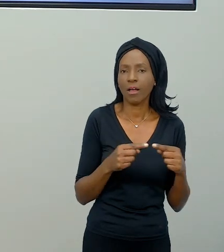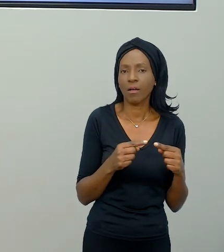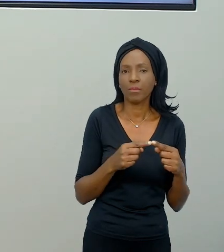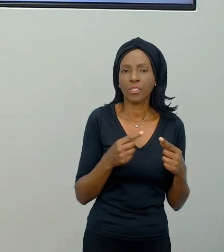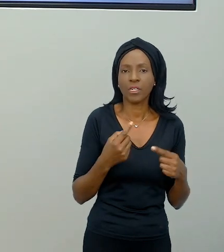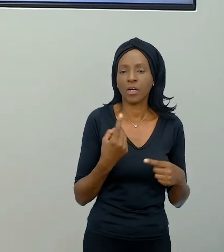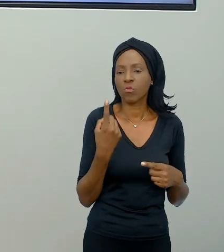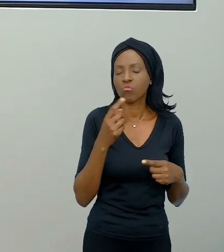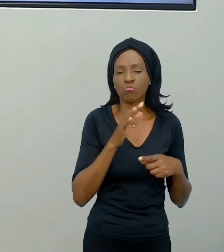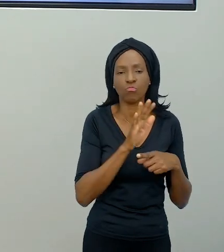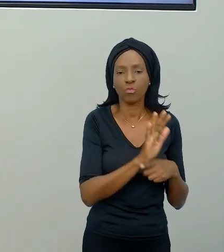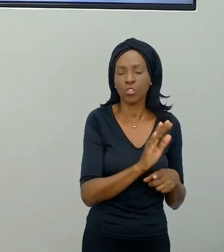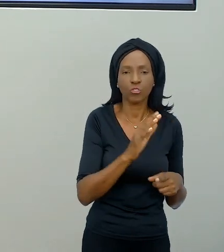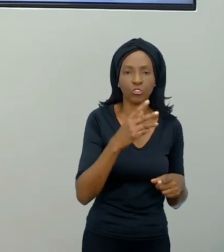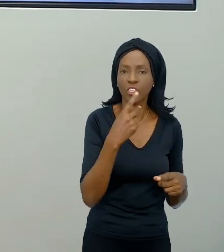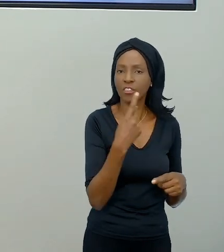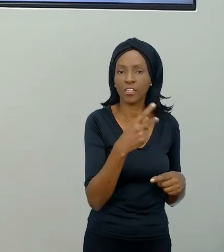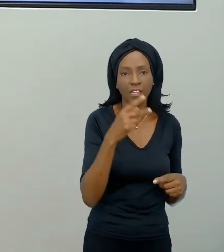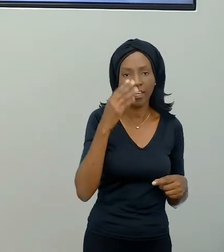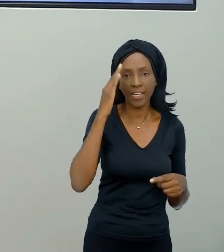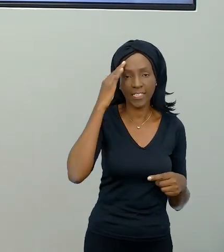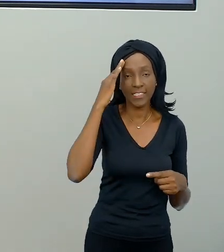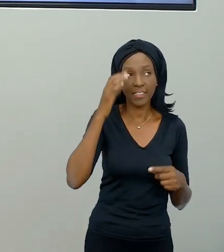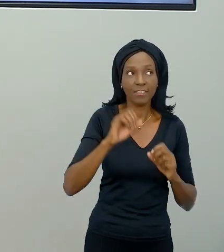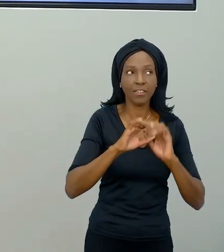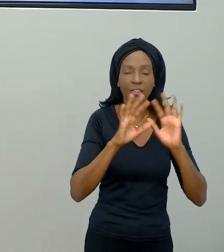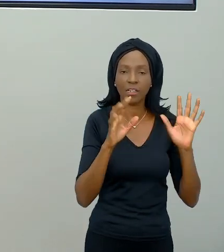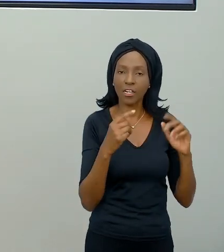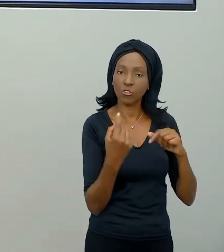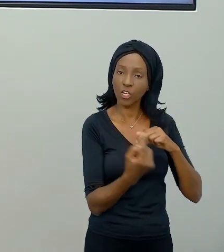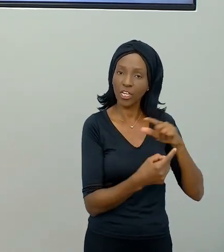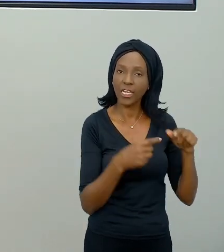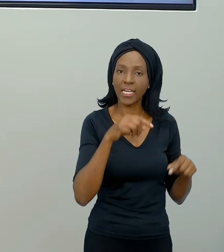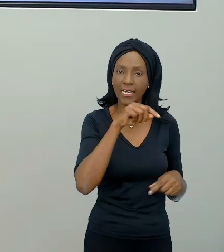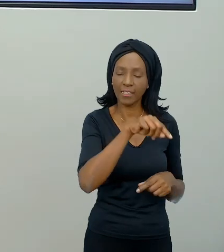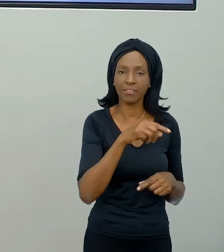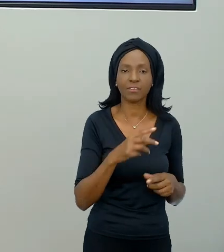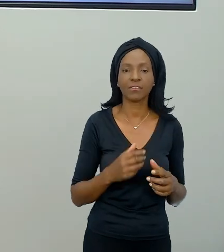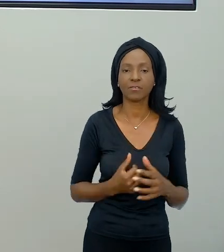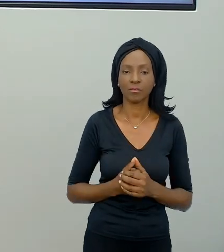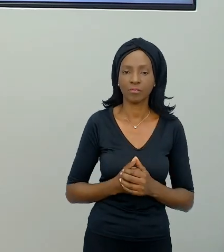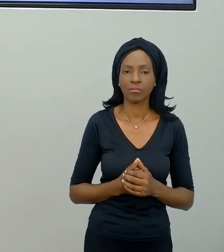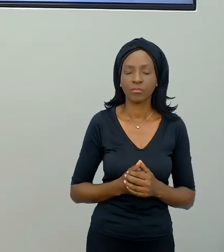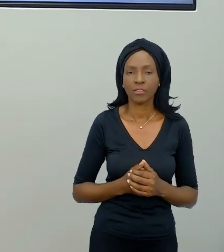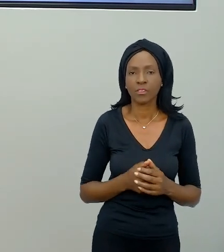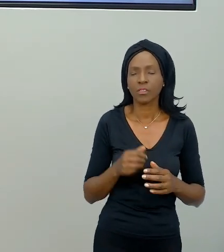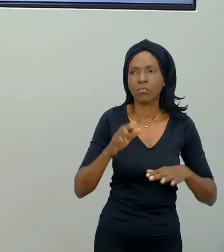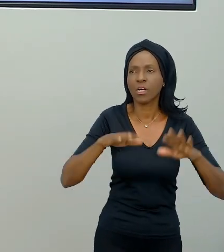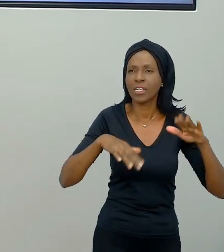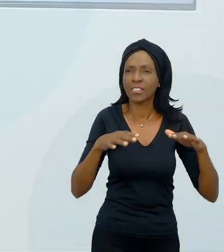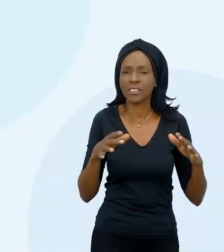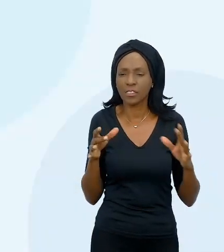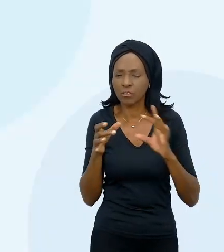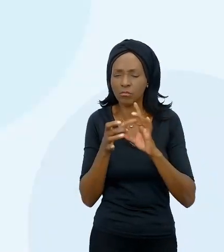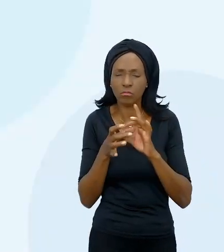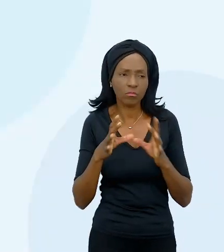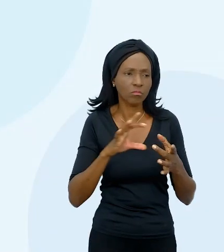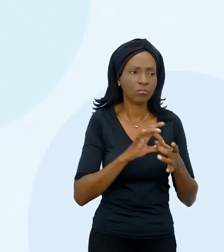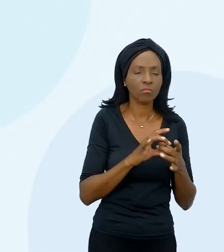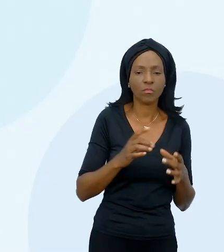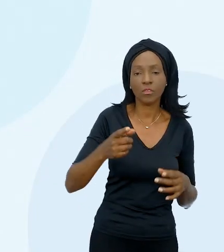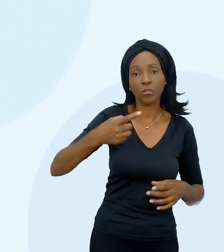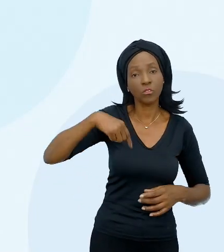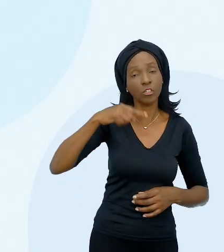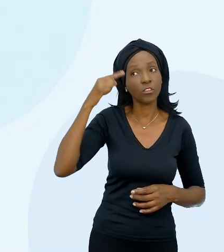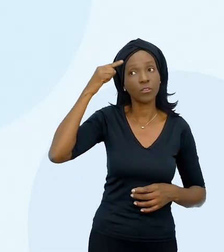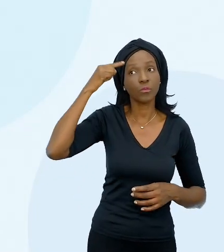de significações também, né? Então, veja, e quando a gente pensa que, à medida que eles vão conectando, a gente pensa em camadas de